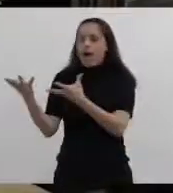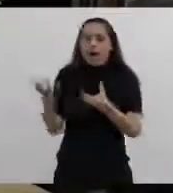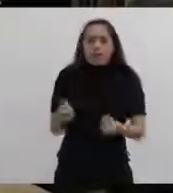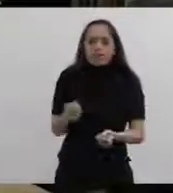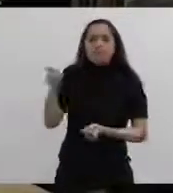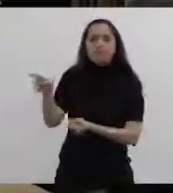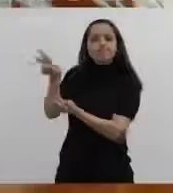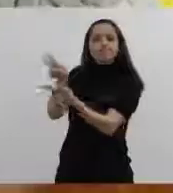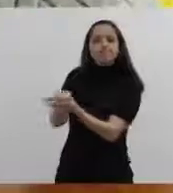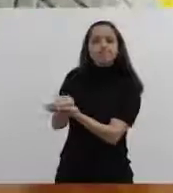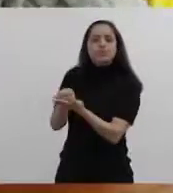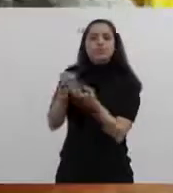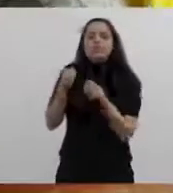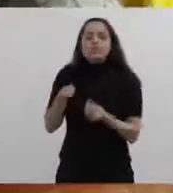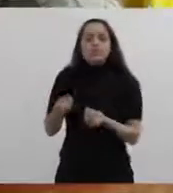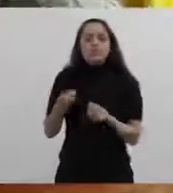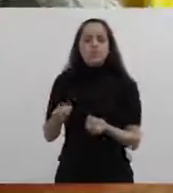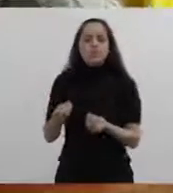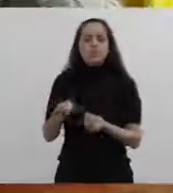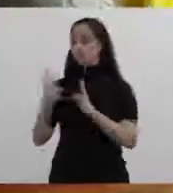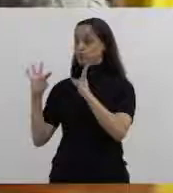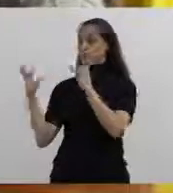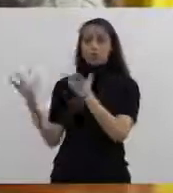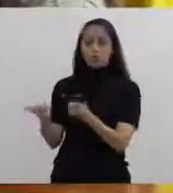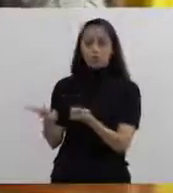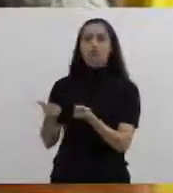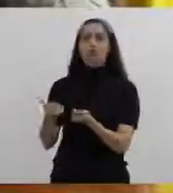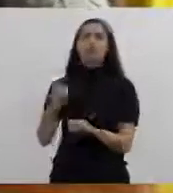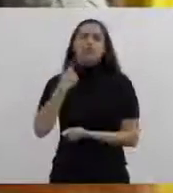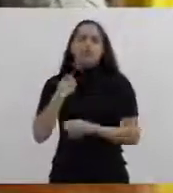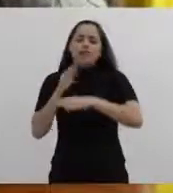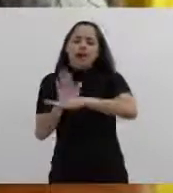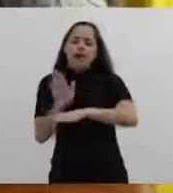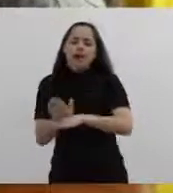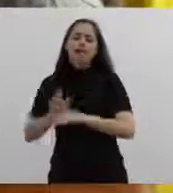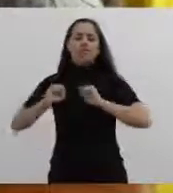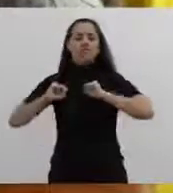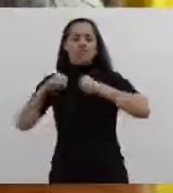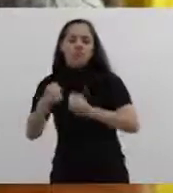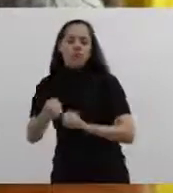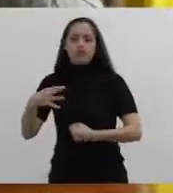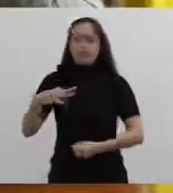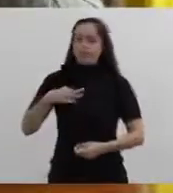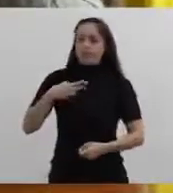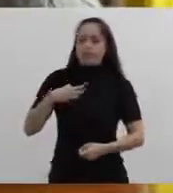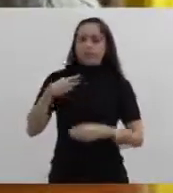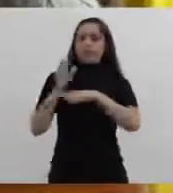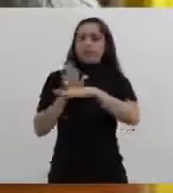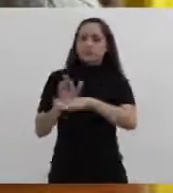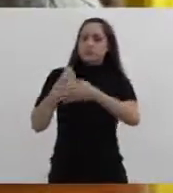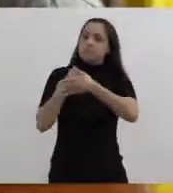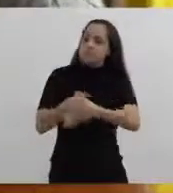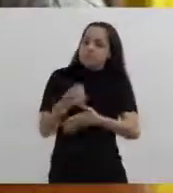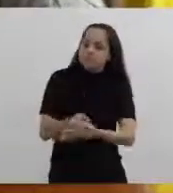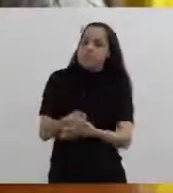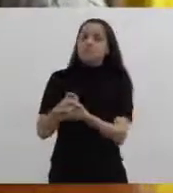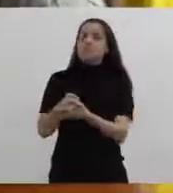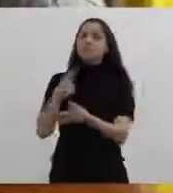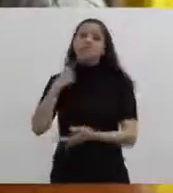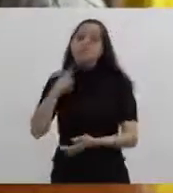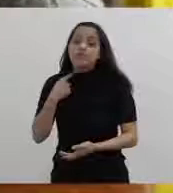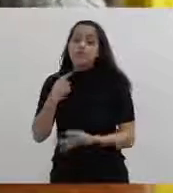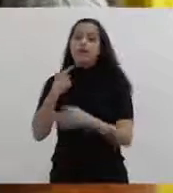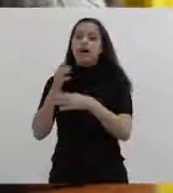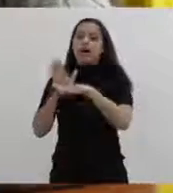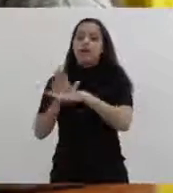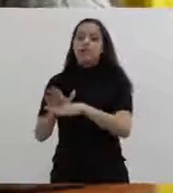isso. Silvana. Todo o restante foi feito com boa vontade. Garanto que foi com esforço. Com vontade. Mas só